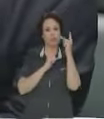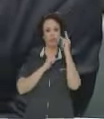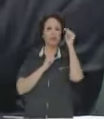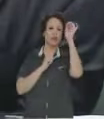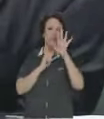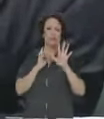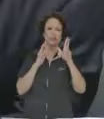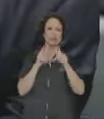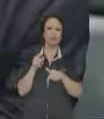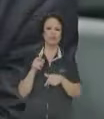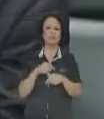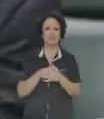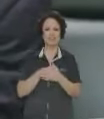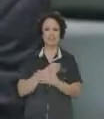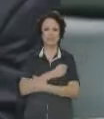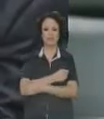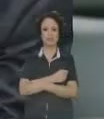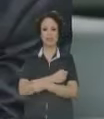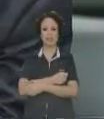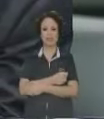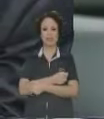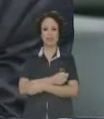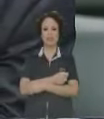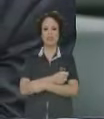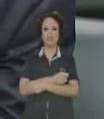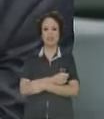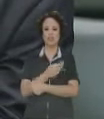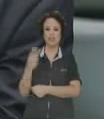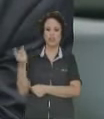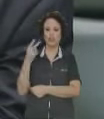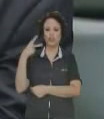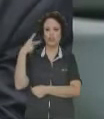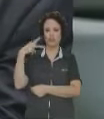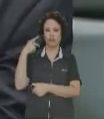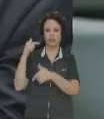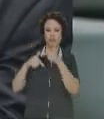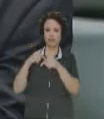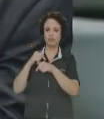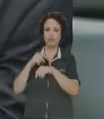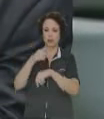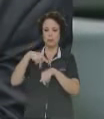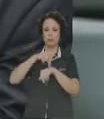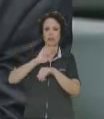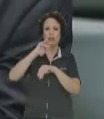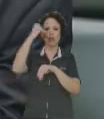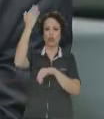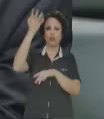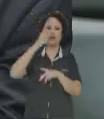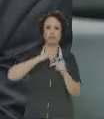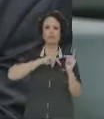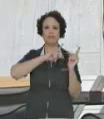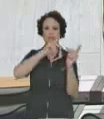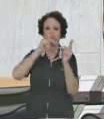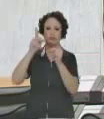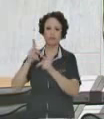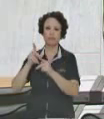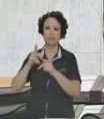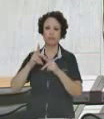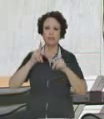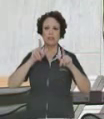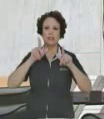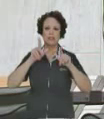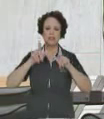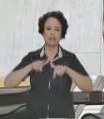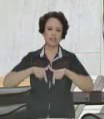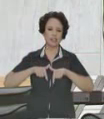ícone nós tivemos a oportunidade de sair do país quando vereadores e executaremos uma missão é israel eu lembro da